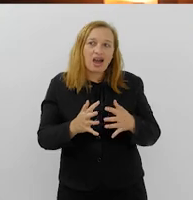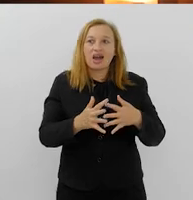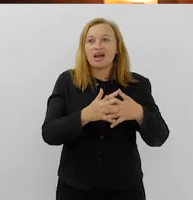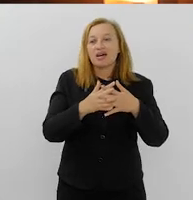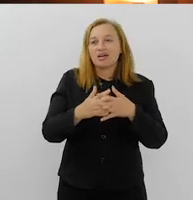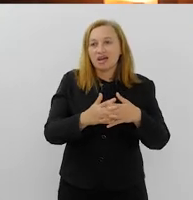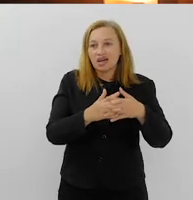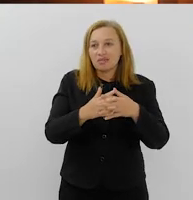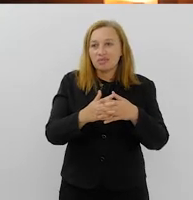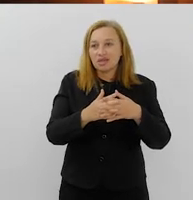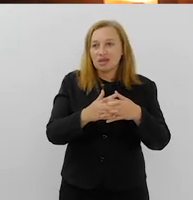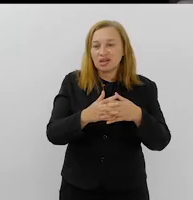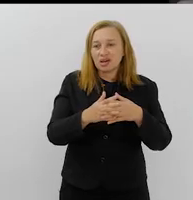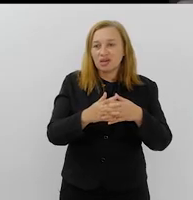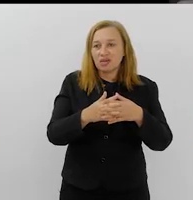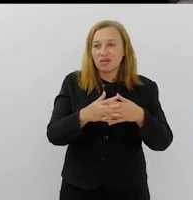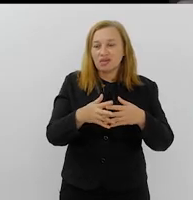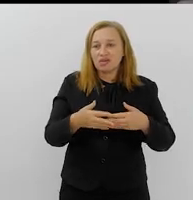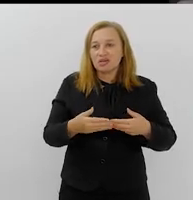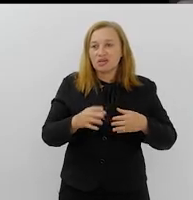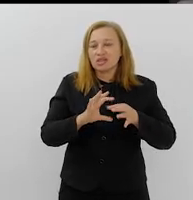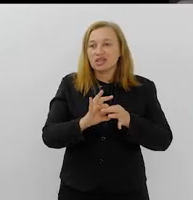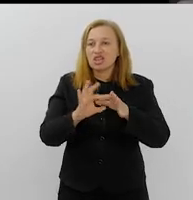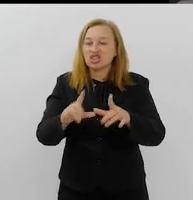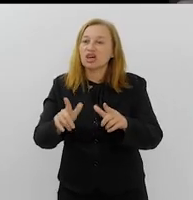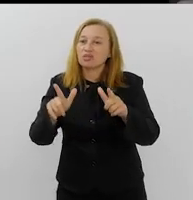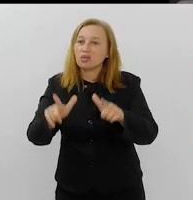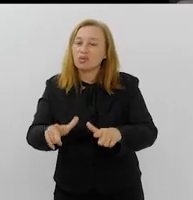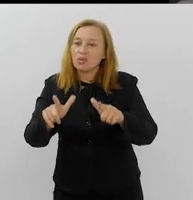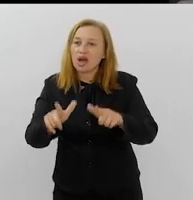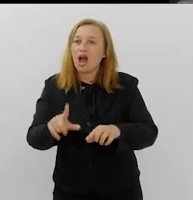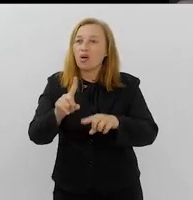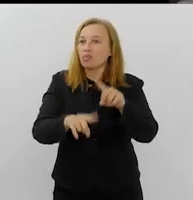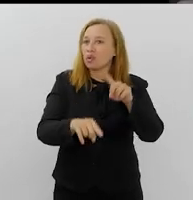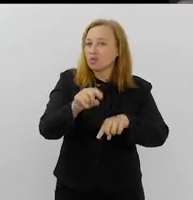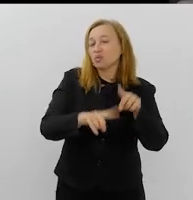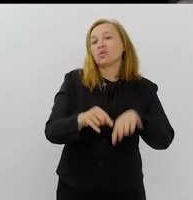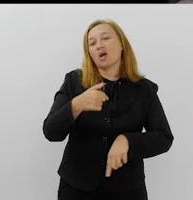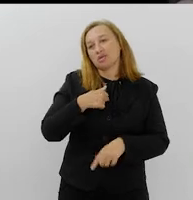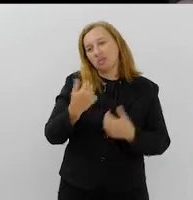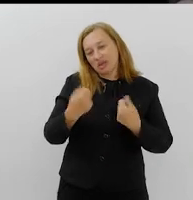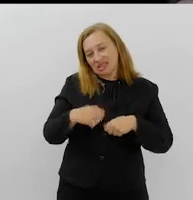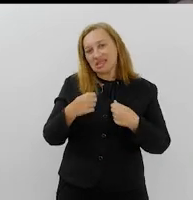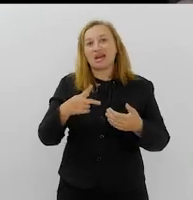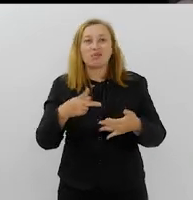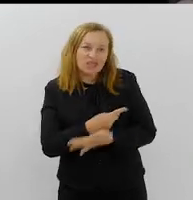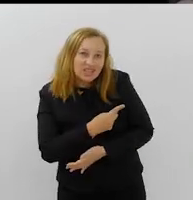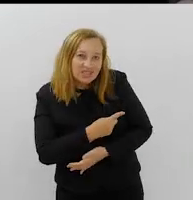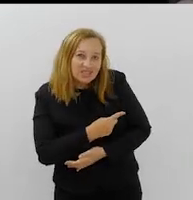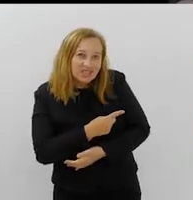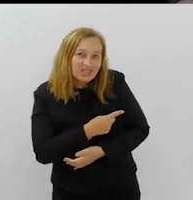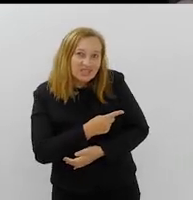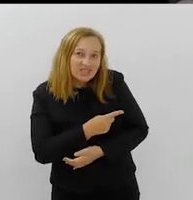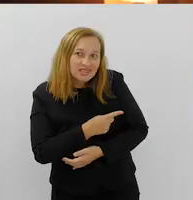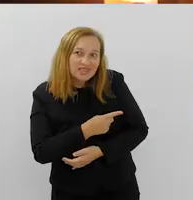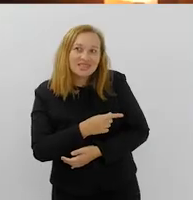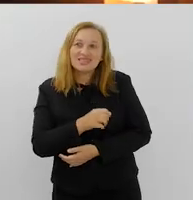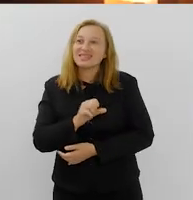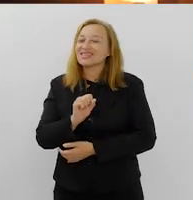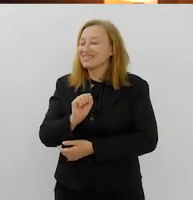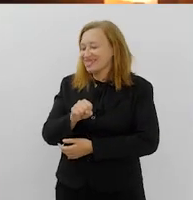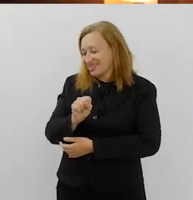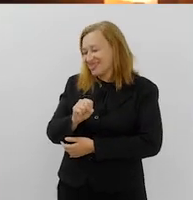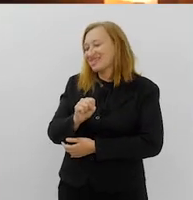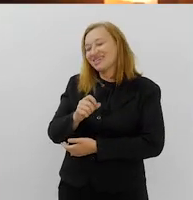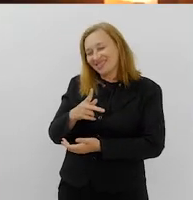transportar isso para mim? Porque a gente vai distribuir aqui, estou precisando. Acontece.